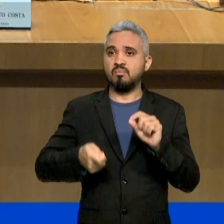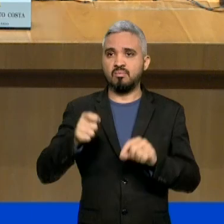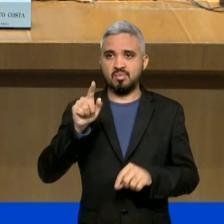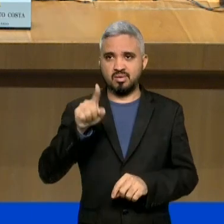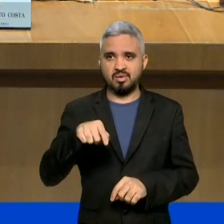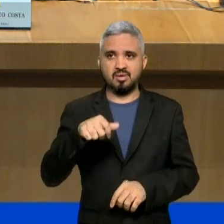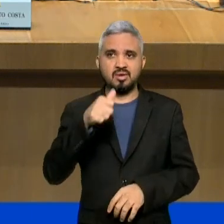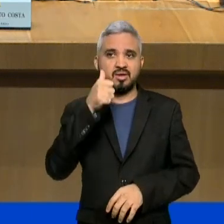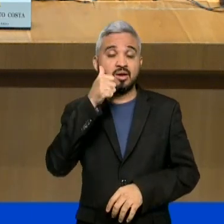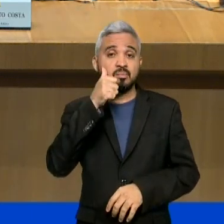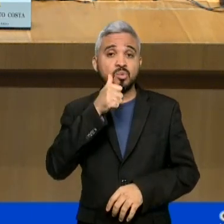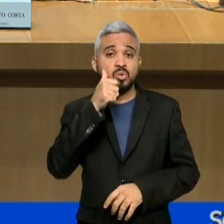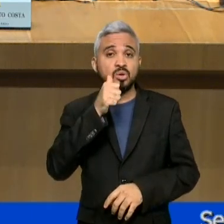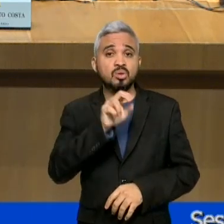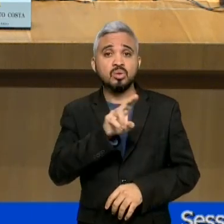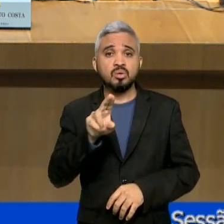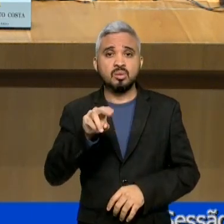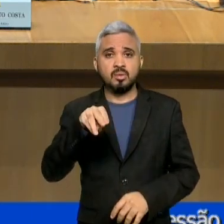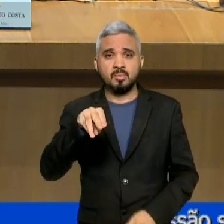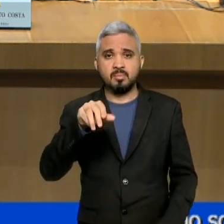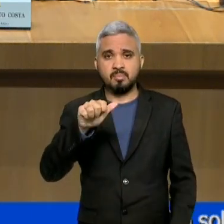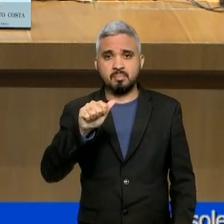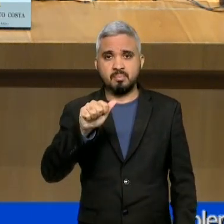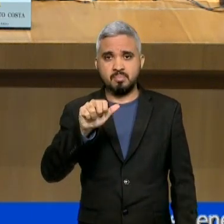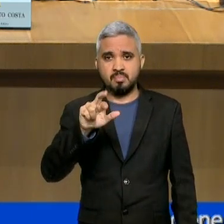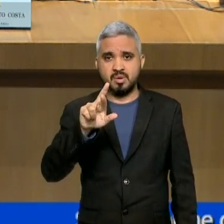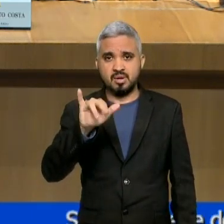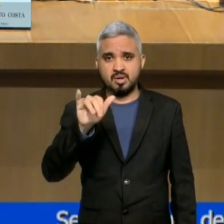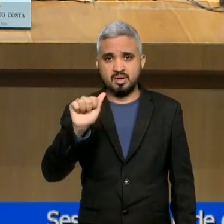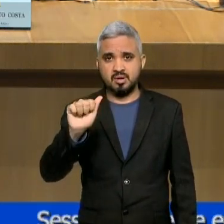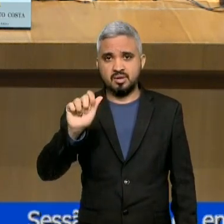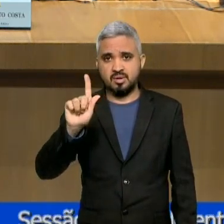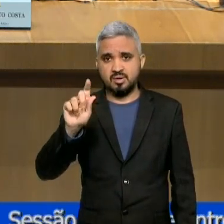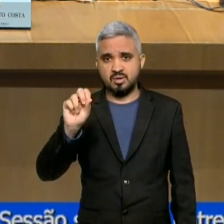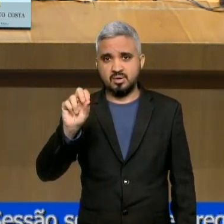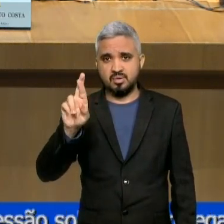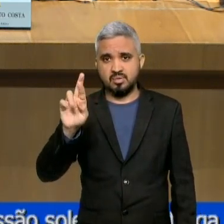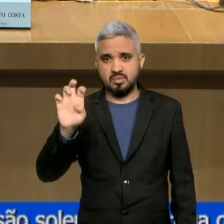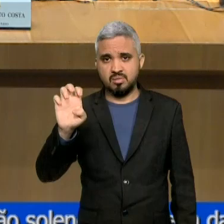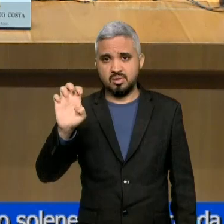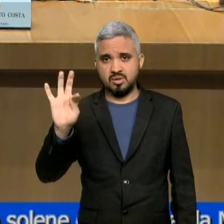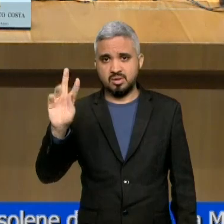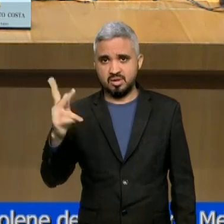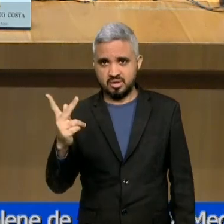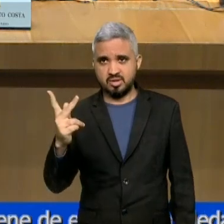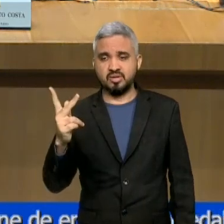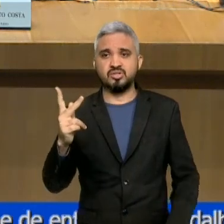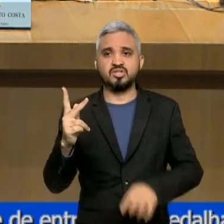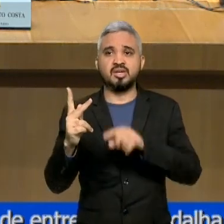de registrar, Maria Gorete Bandeira, esposa do nosso homenageado.